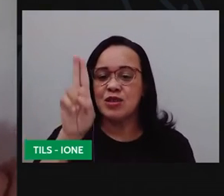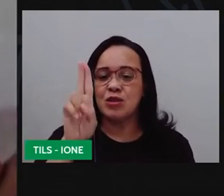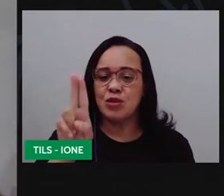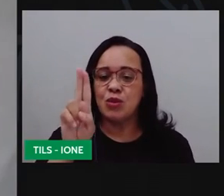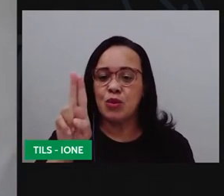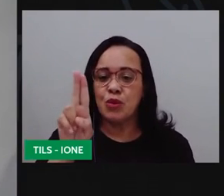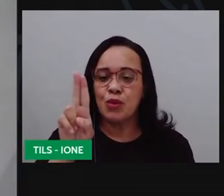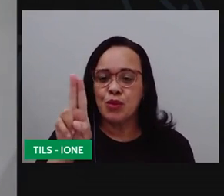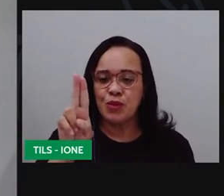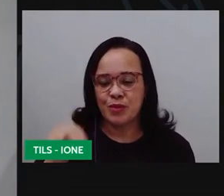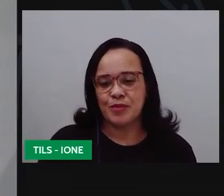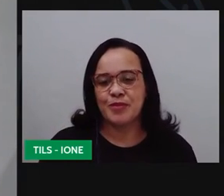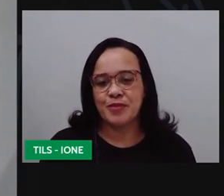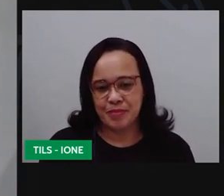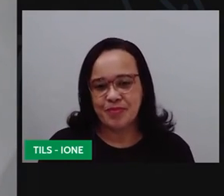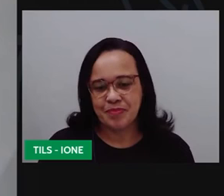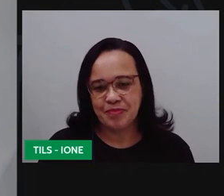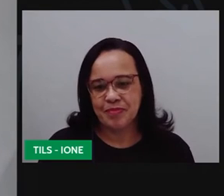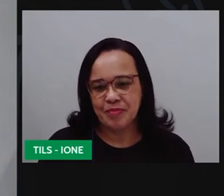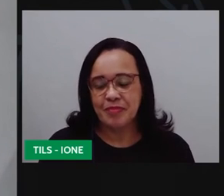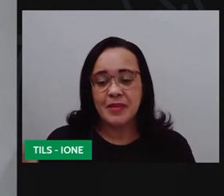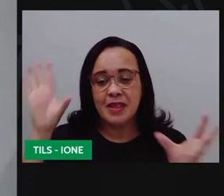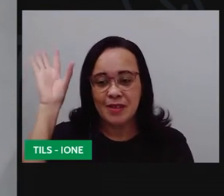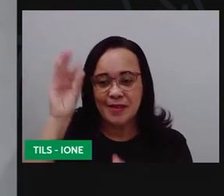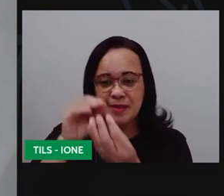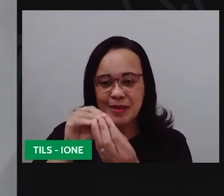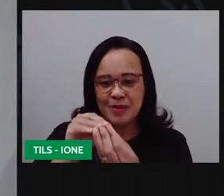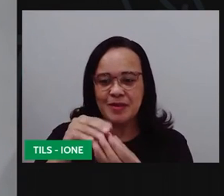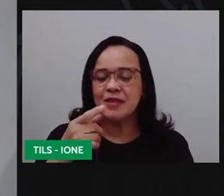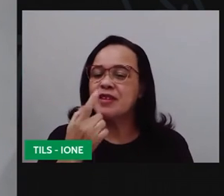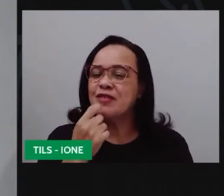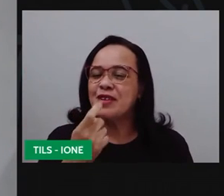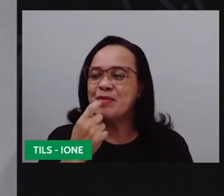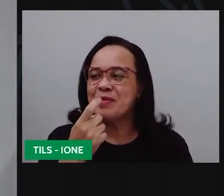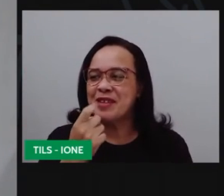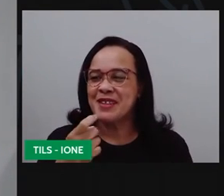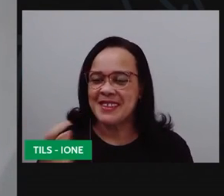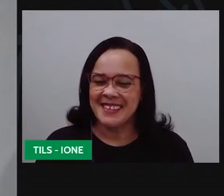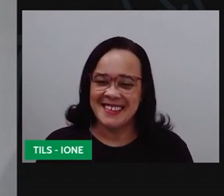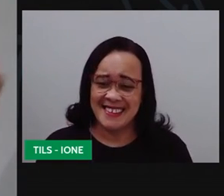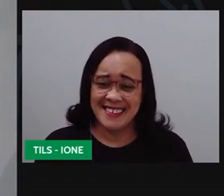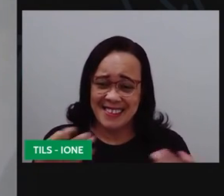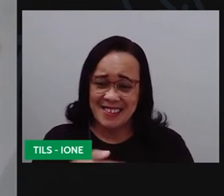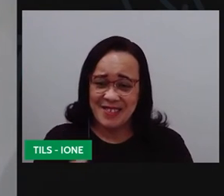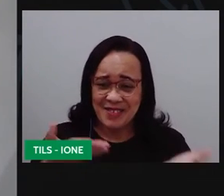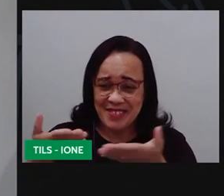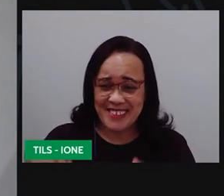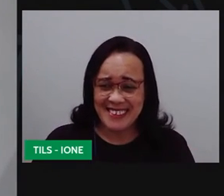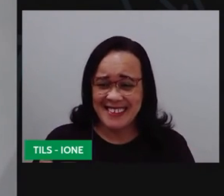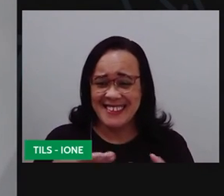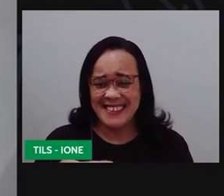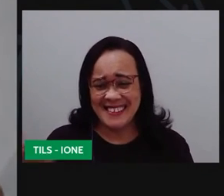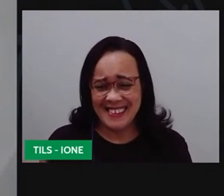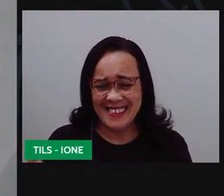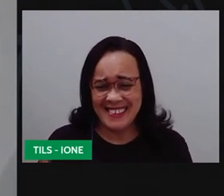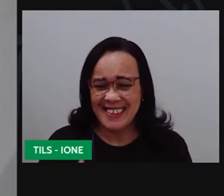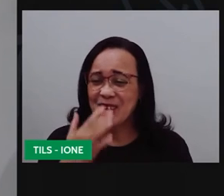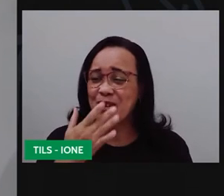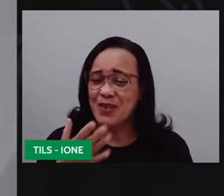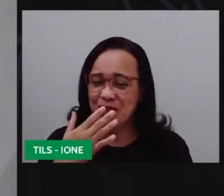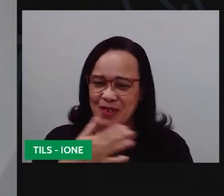centena vou botar em vermelho que é para ficar colorido e bonito e olha a visita lá pegar esse Nossa como para Maria gosto das suas